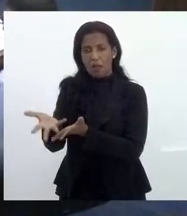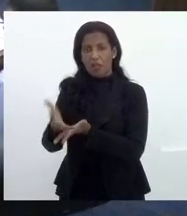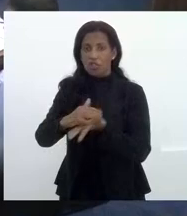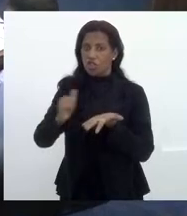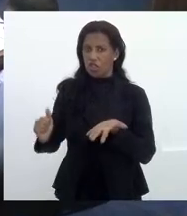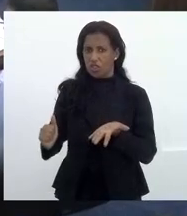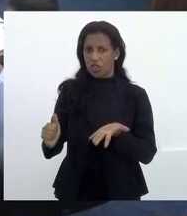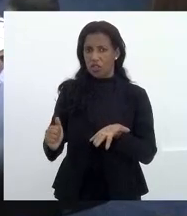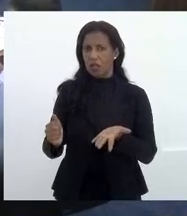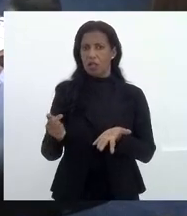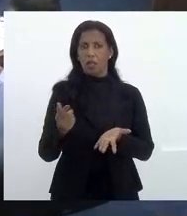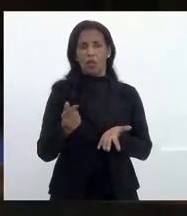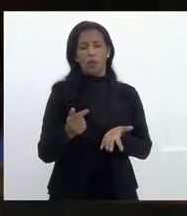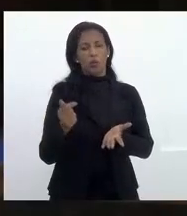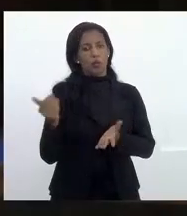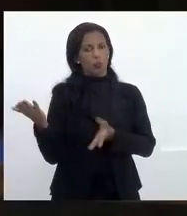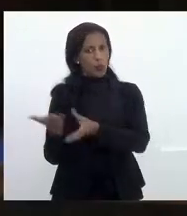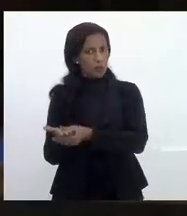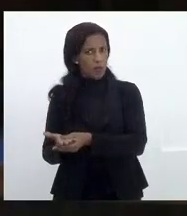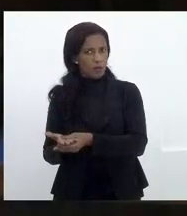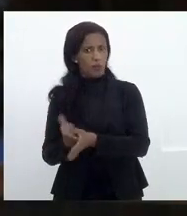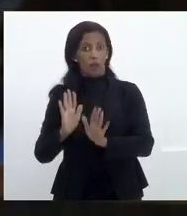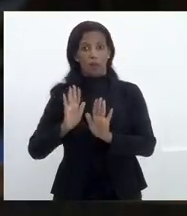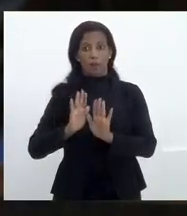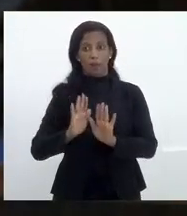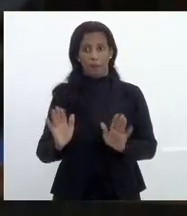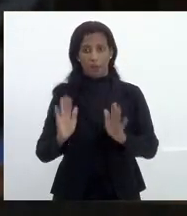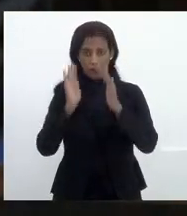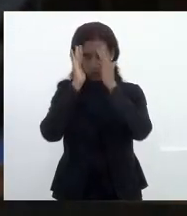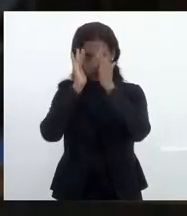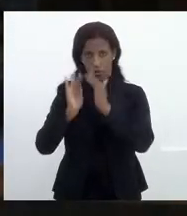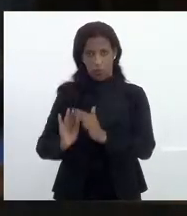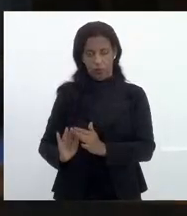nós que retiramos isso do processo tá